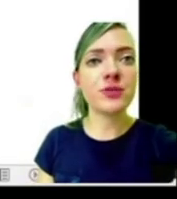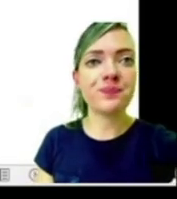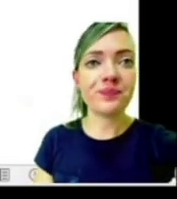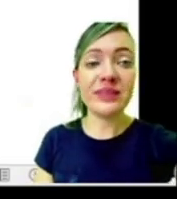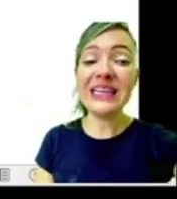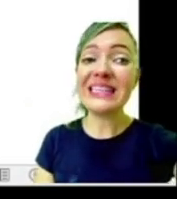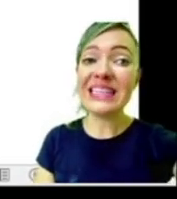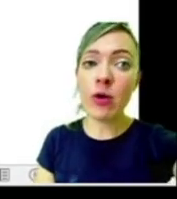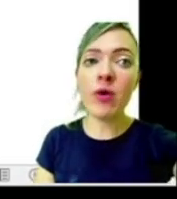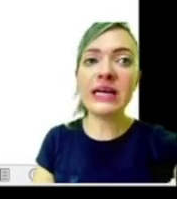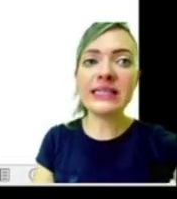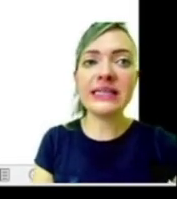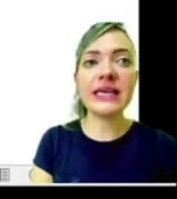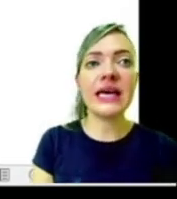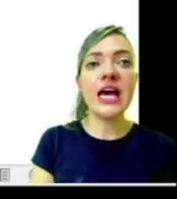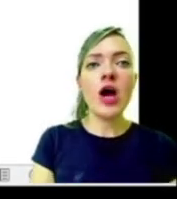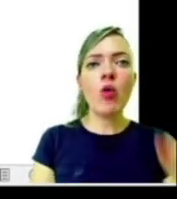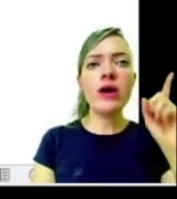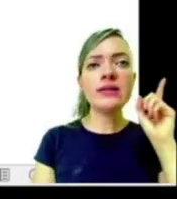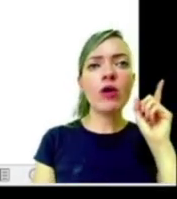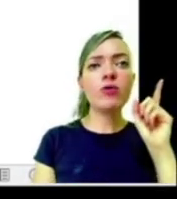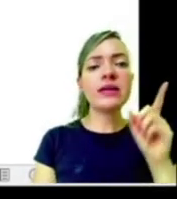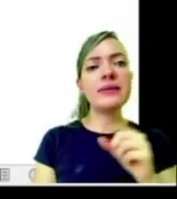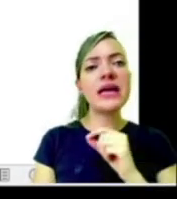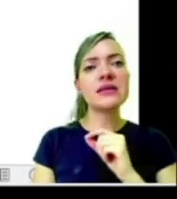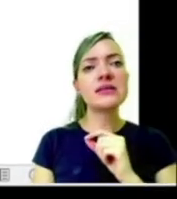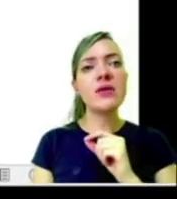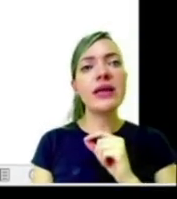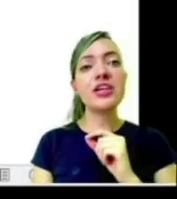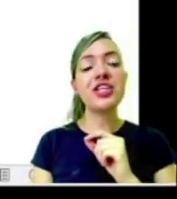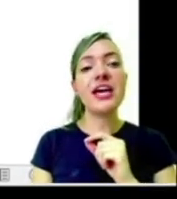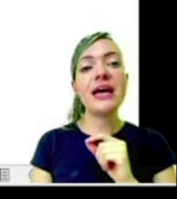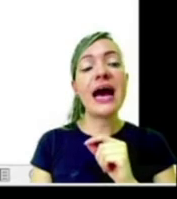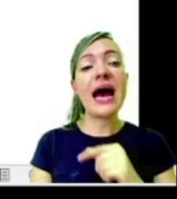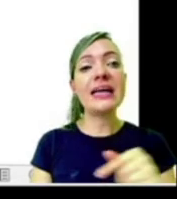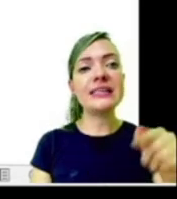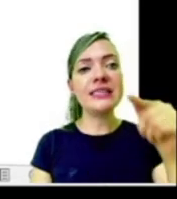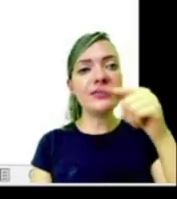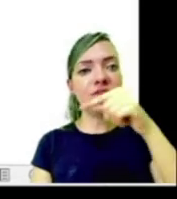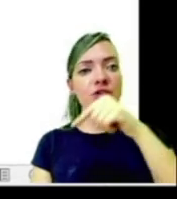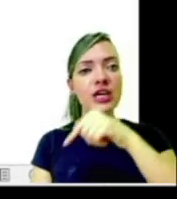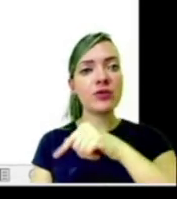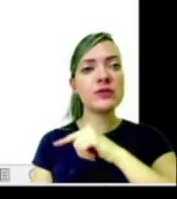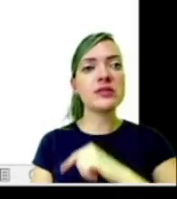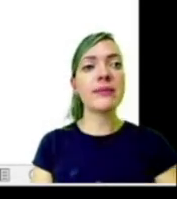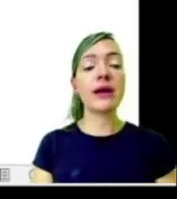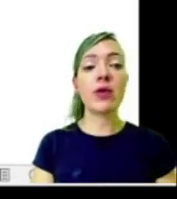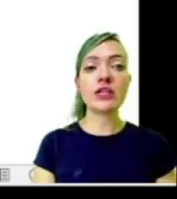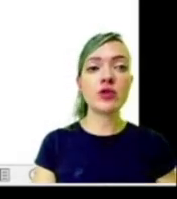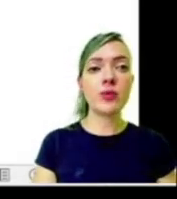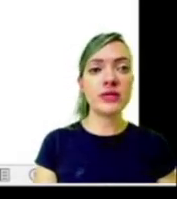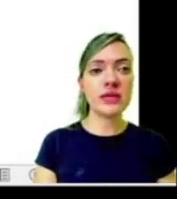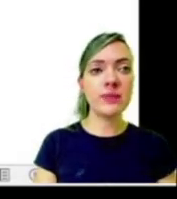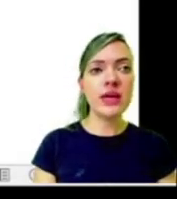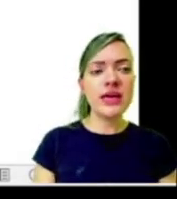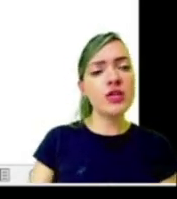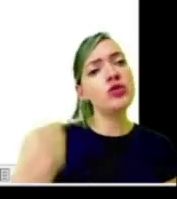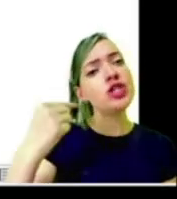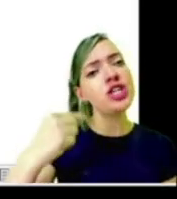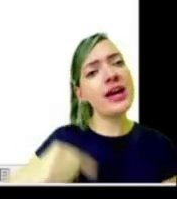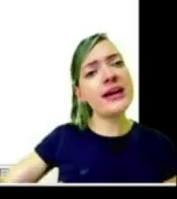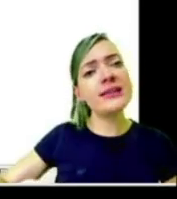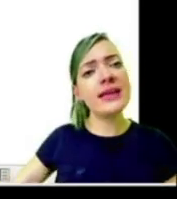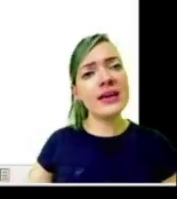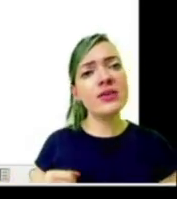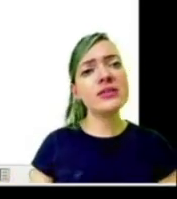de hoje. Dá uma olhada aqui. Quando a contaminação ela chega a nível de ecossistema aquático, por exemplo,